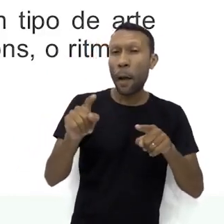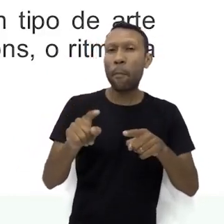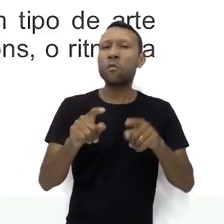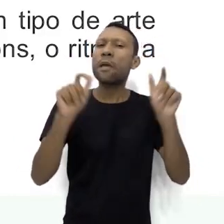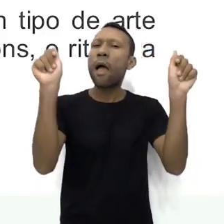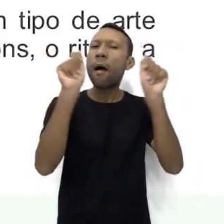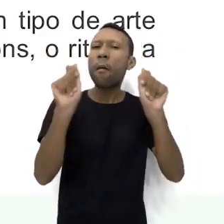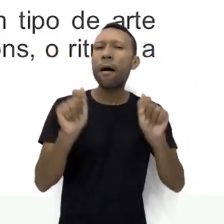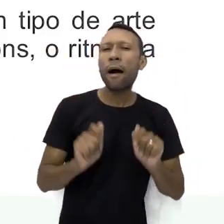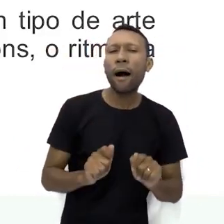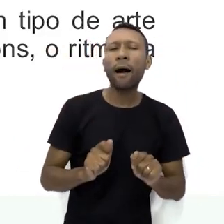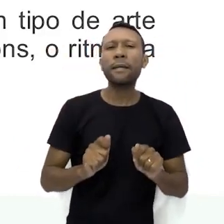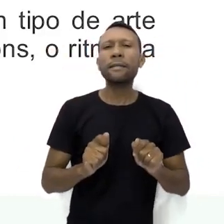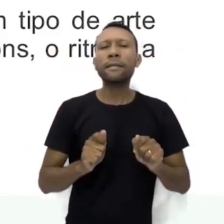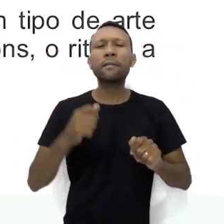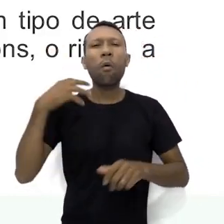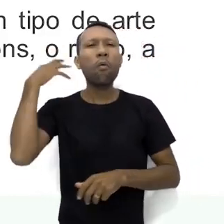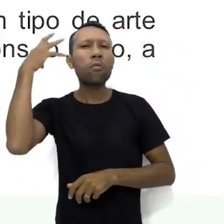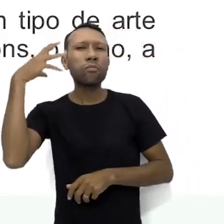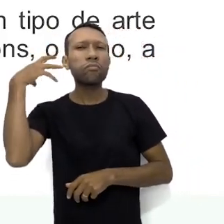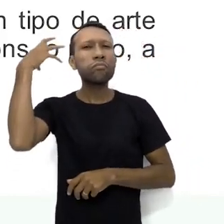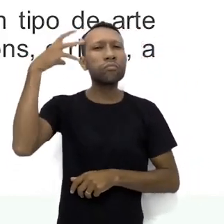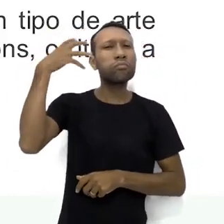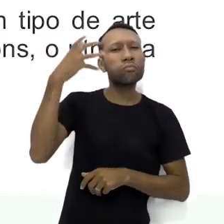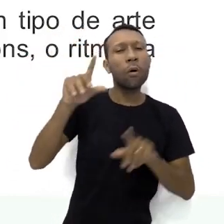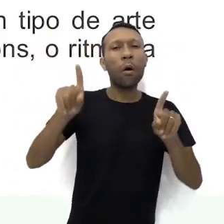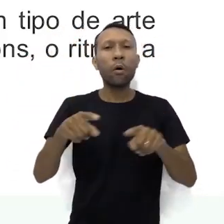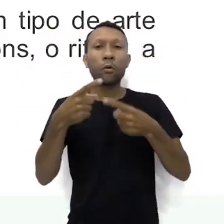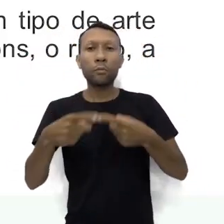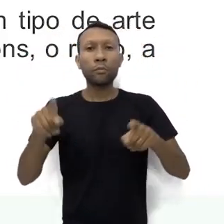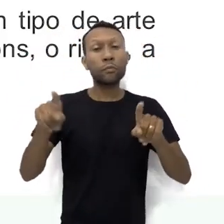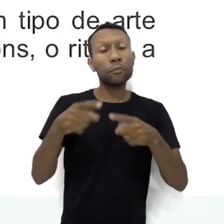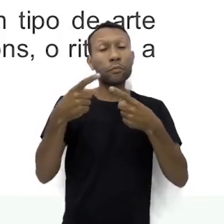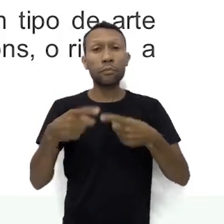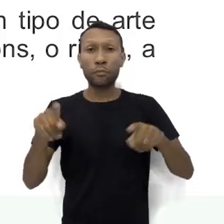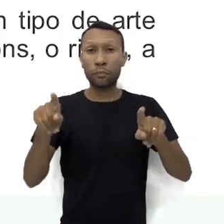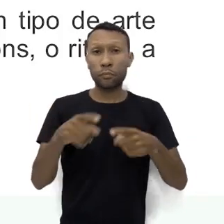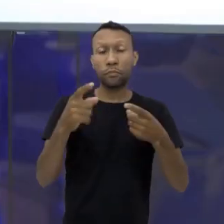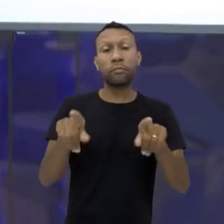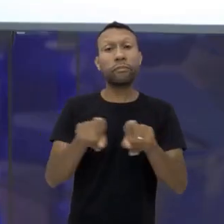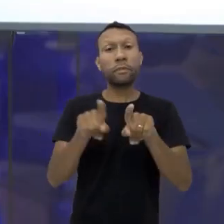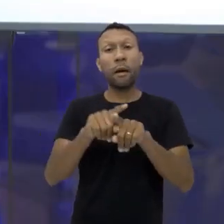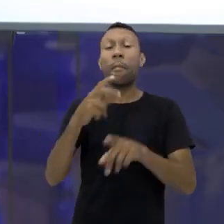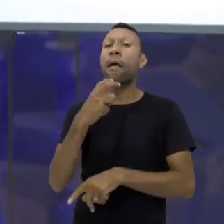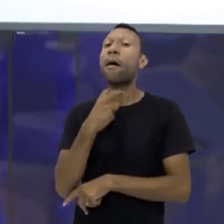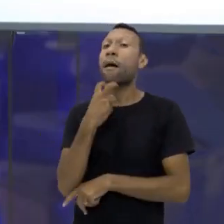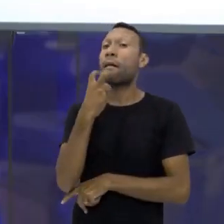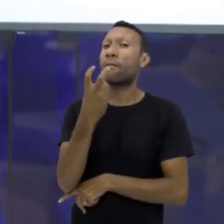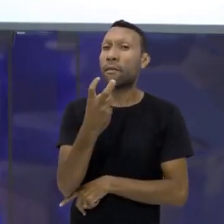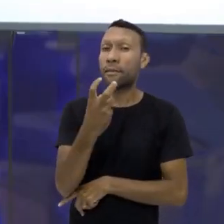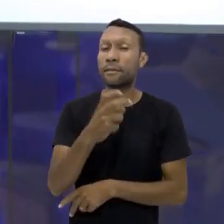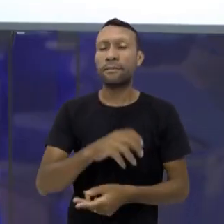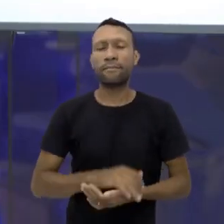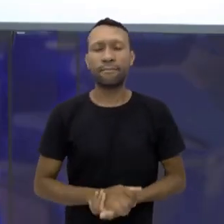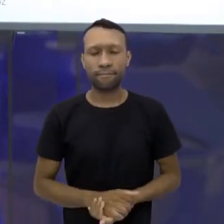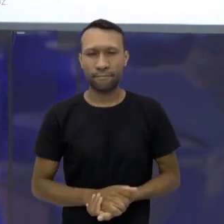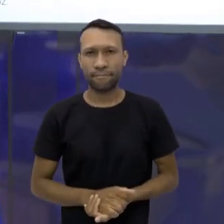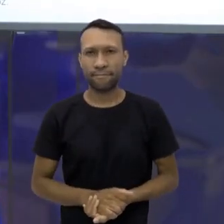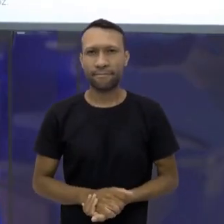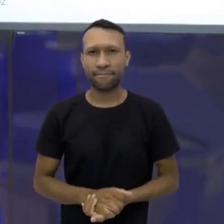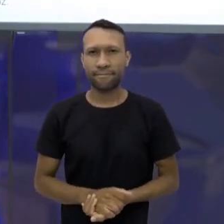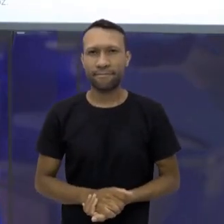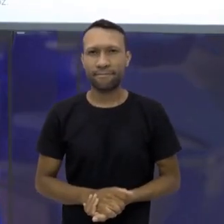que trabalha com a harmonia dos sons, o ritmo, a melodia e a voz. Então vamos lá.